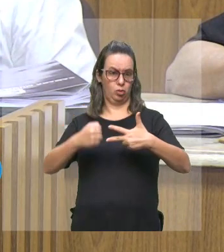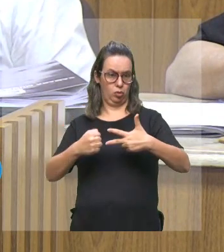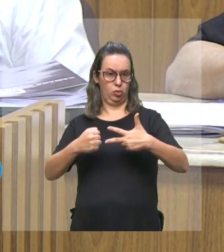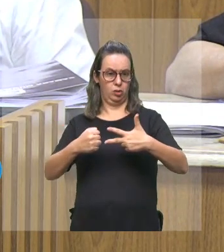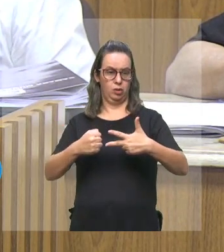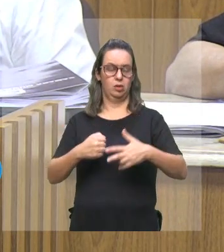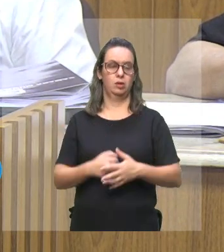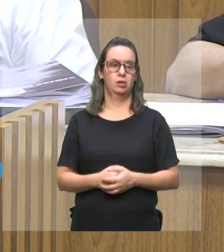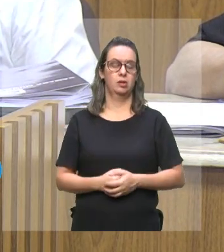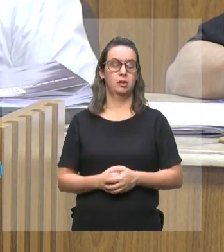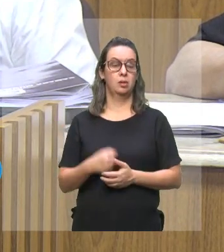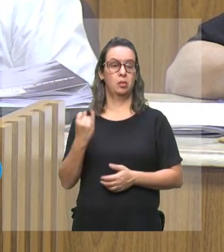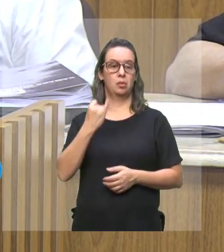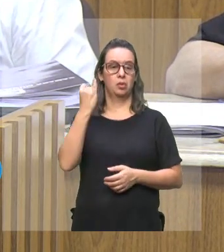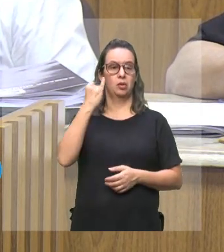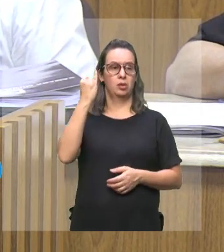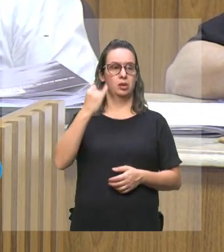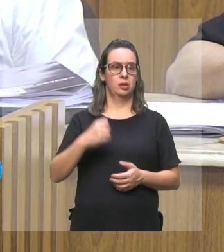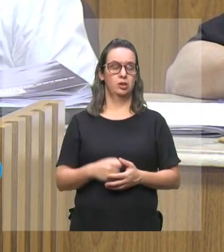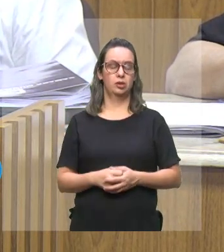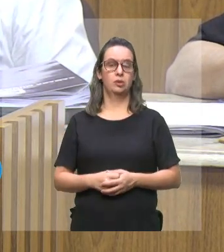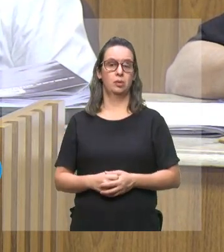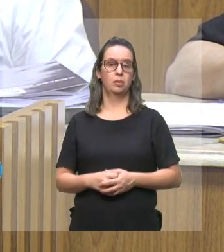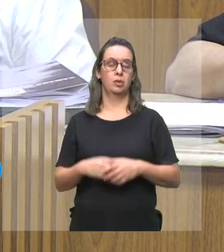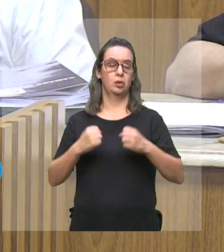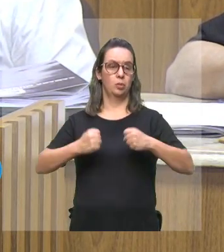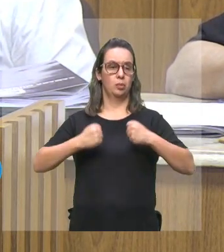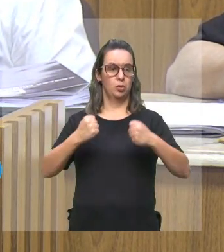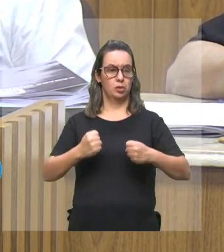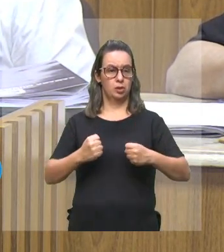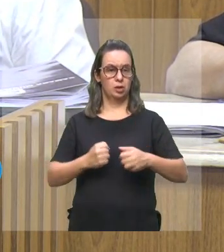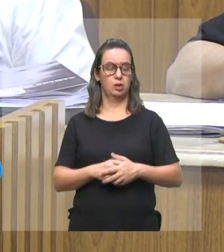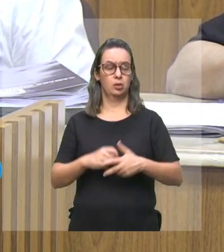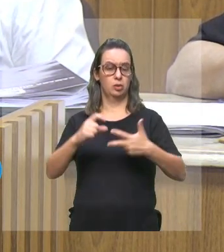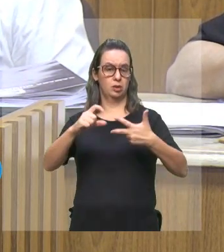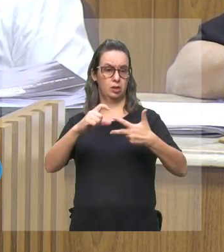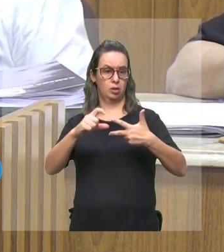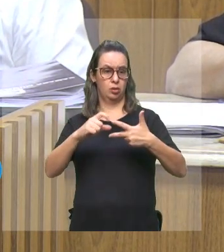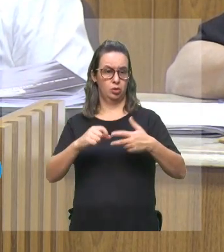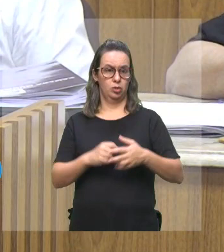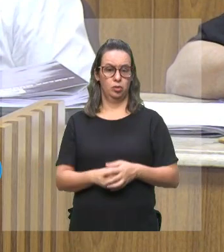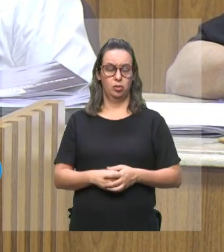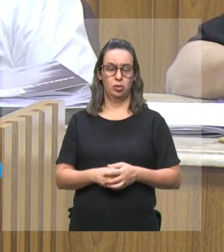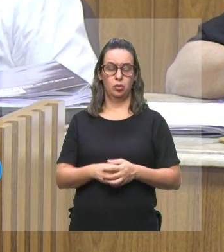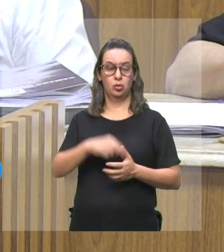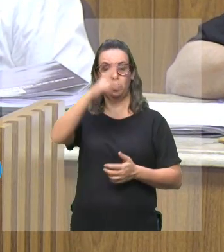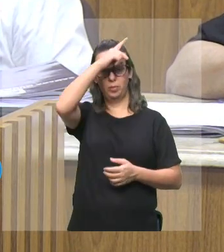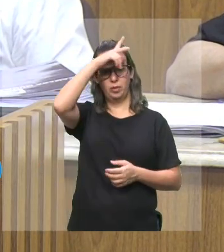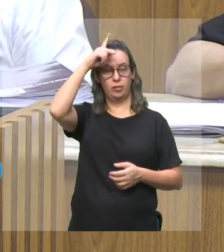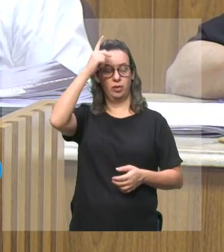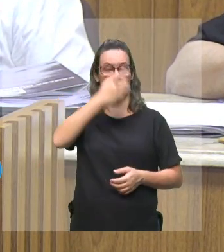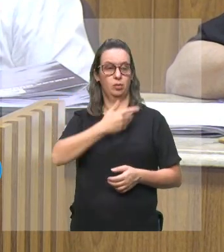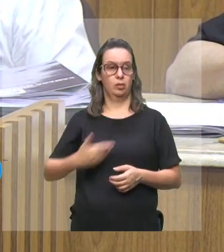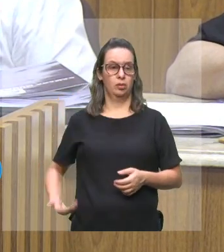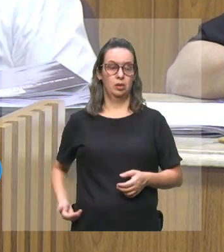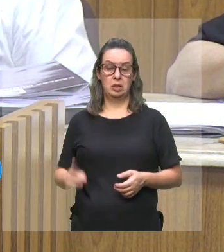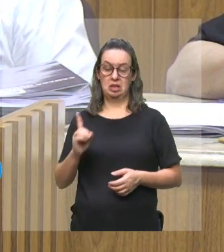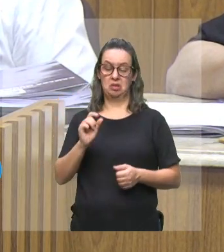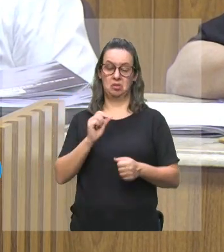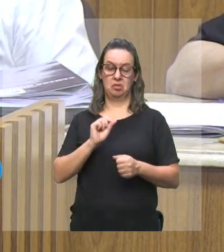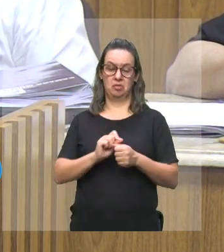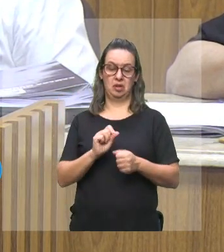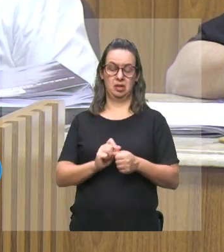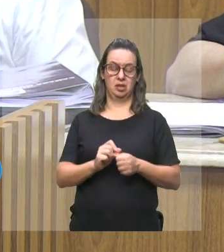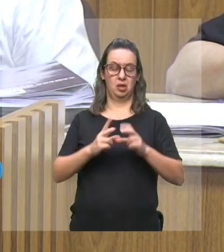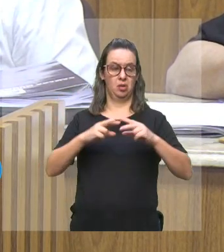não extrapole os limites da lei. Esse mecanismo de equilíbrio, conhecido como freios e